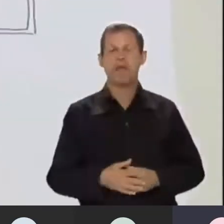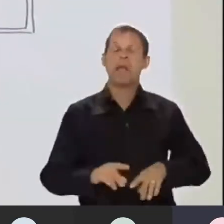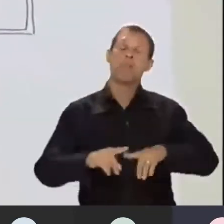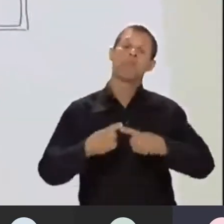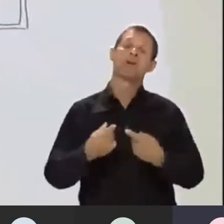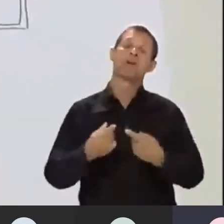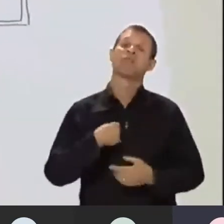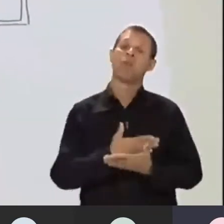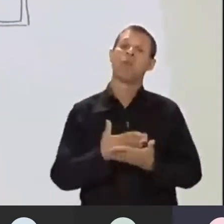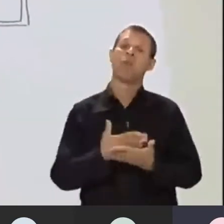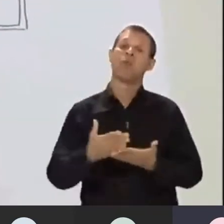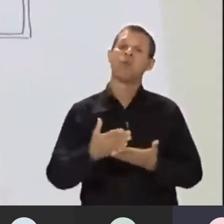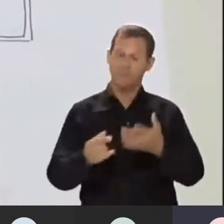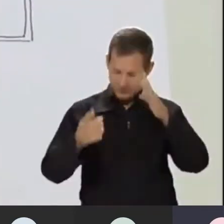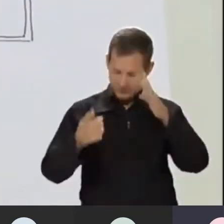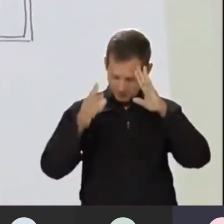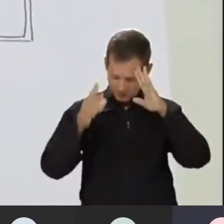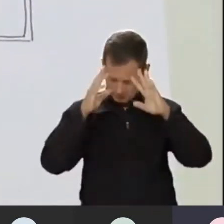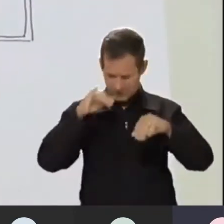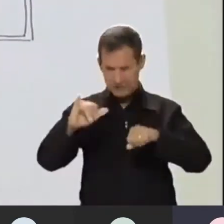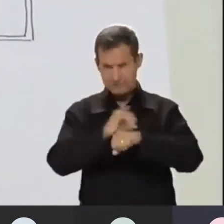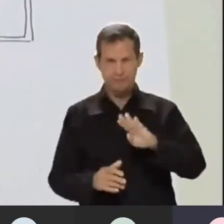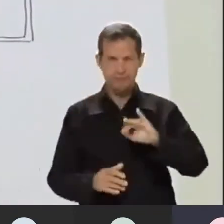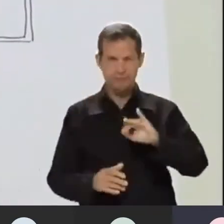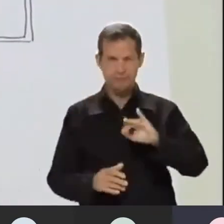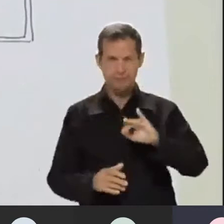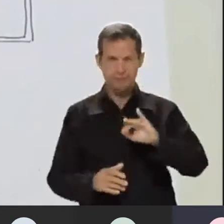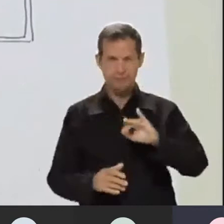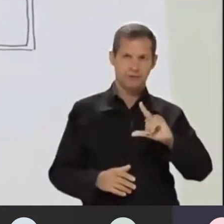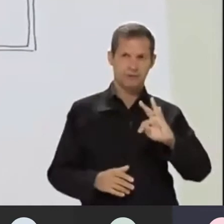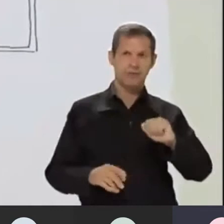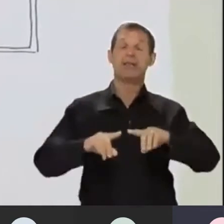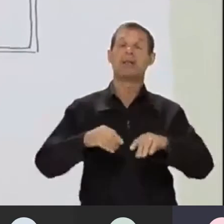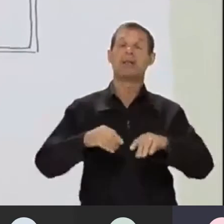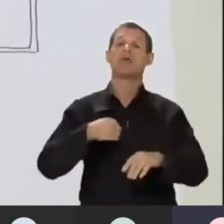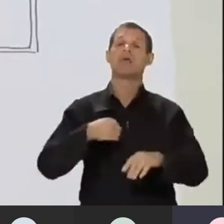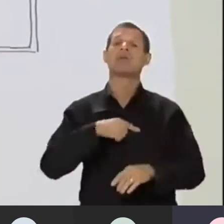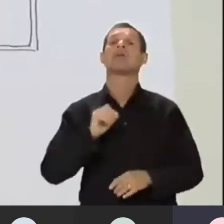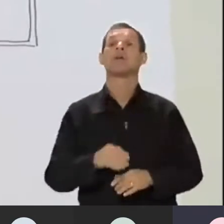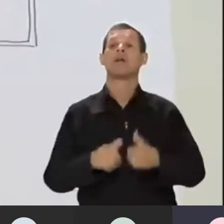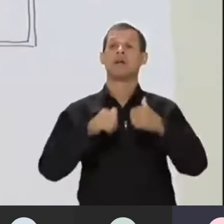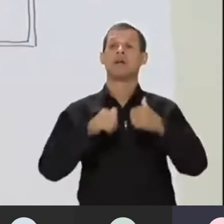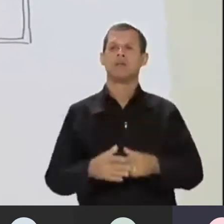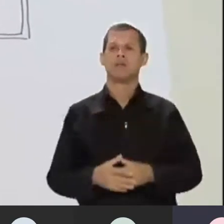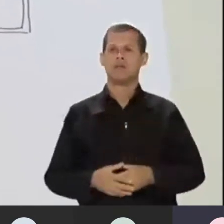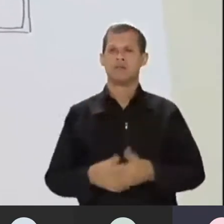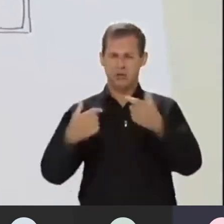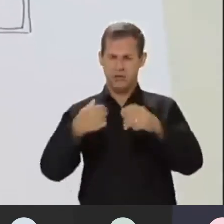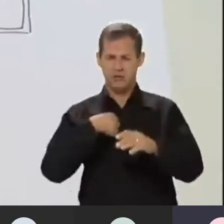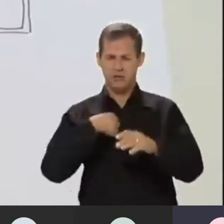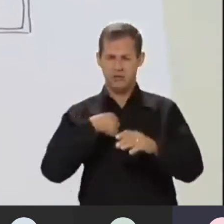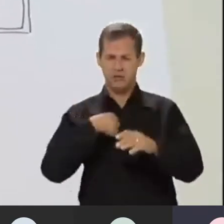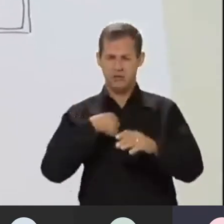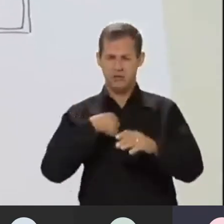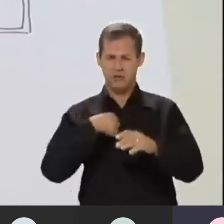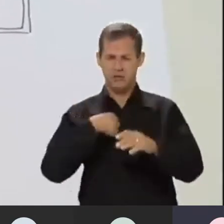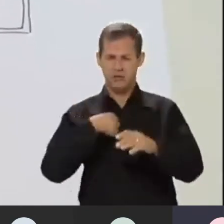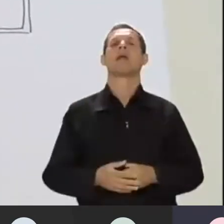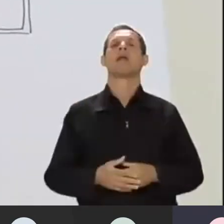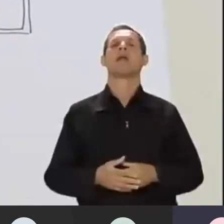Desculpe. E que eu vou começar estratégias bioclimáticas, tá? Então, eu tenho aqui, para o local onde eu